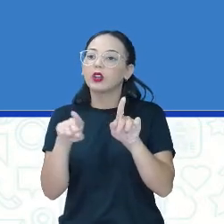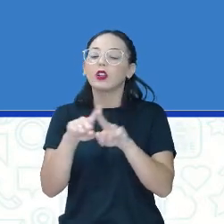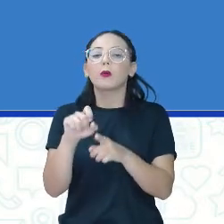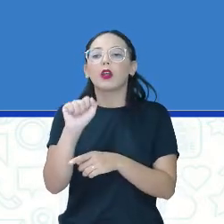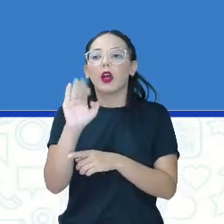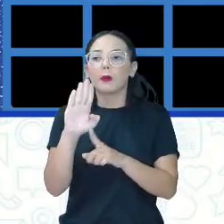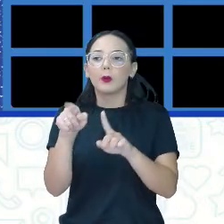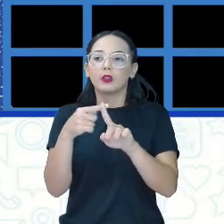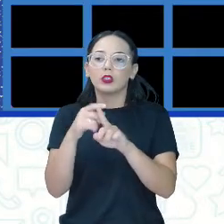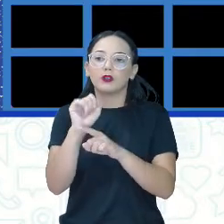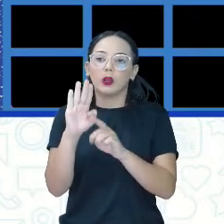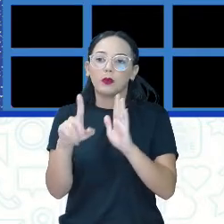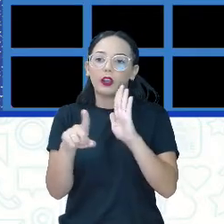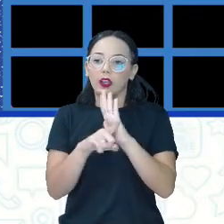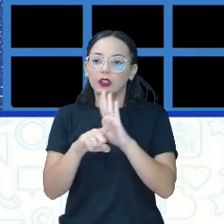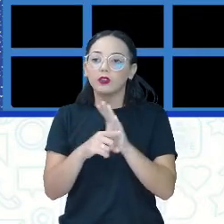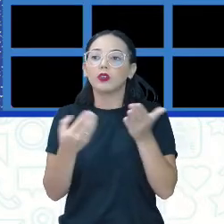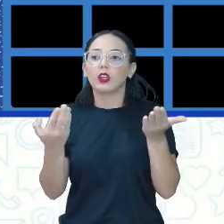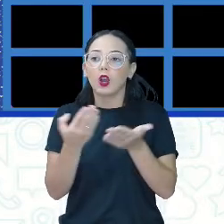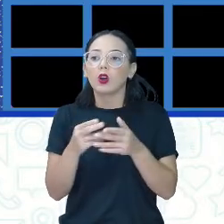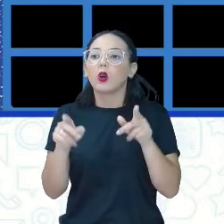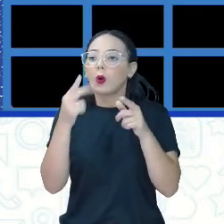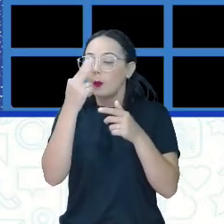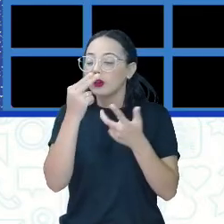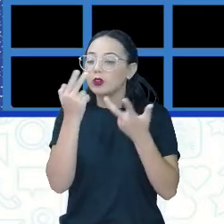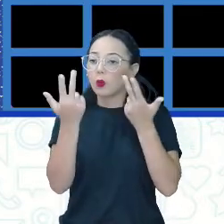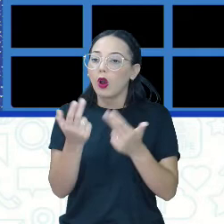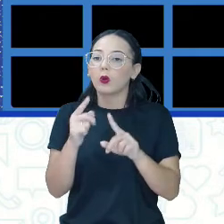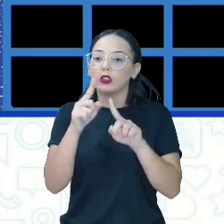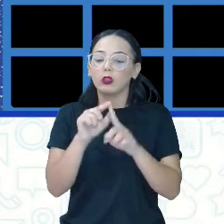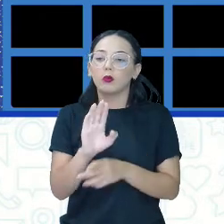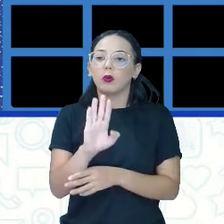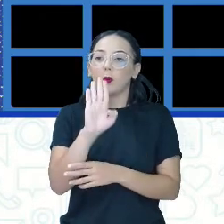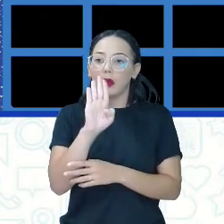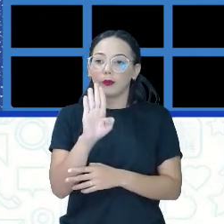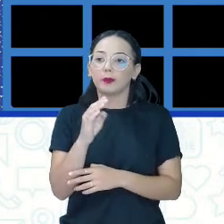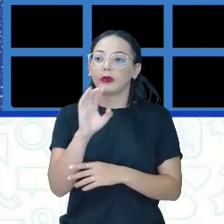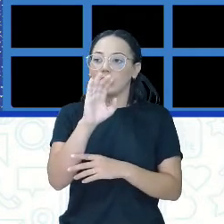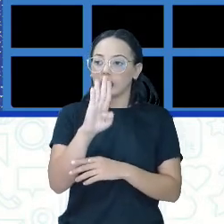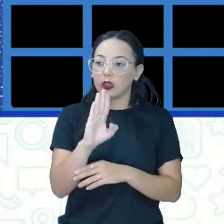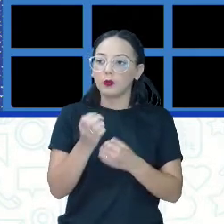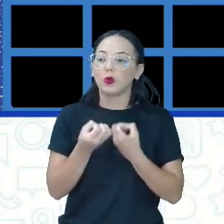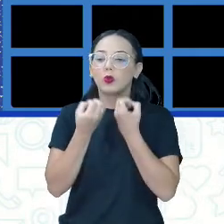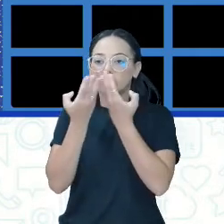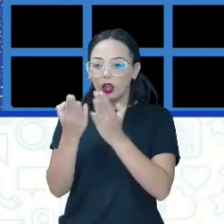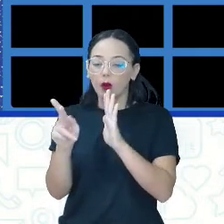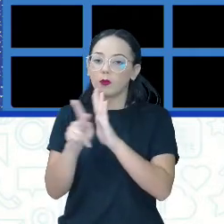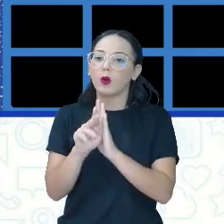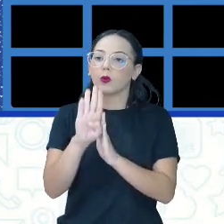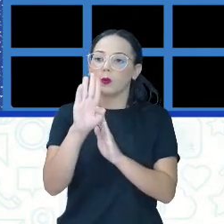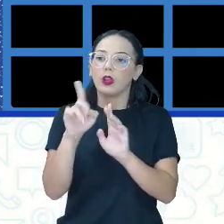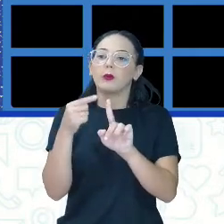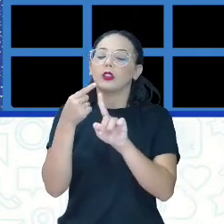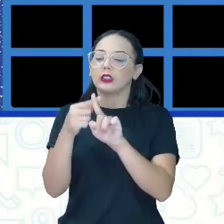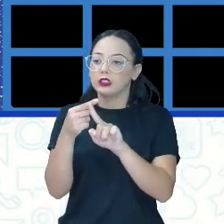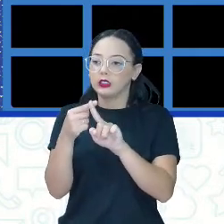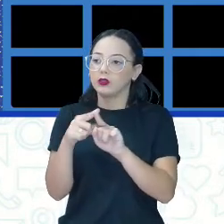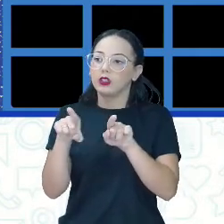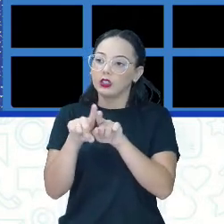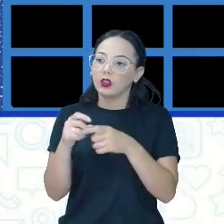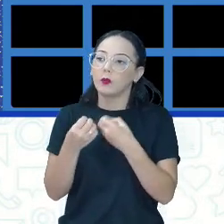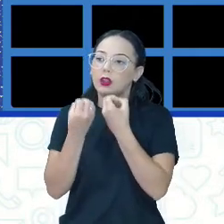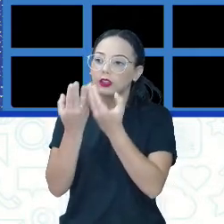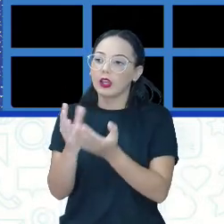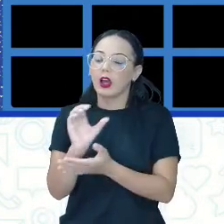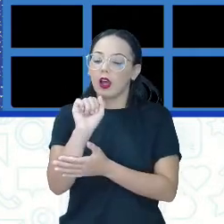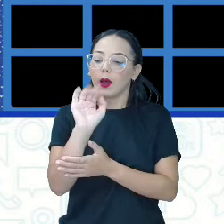AB positivo e negativo. O mesmo vai acontecer para o tipo B. O tipo B doa para ele mesmo, o B positivo, e doa para